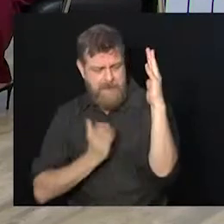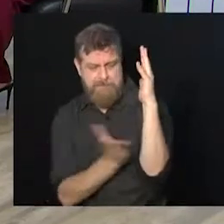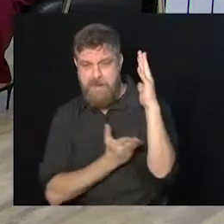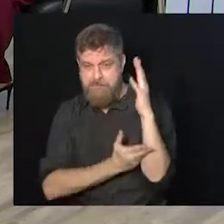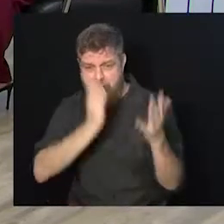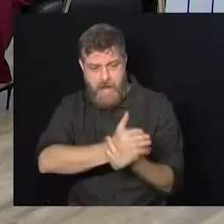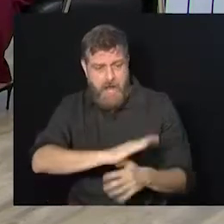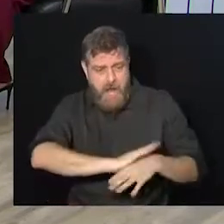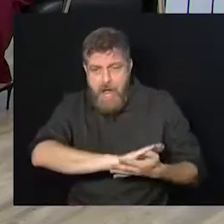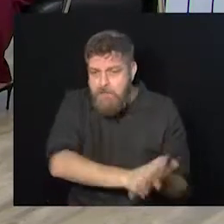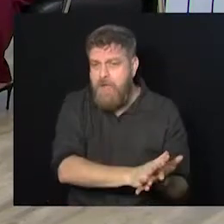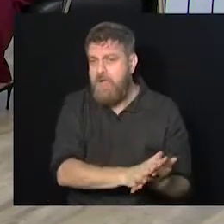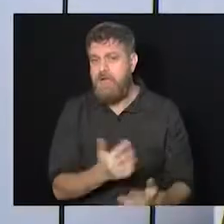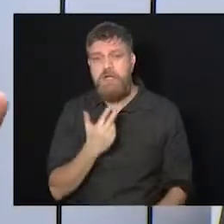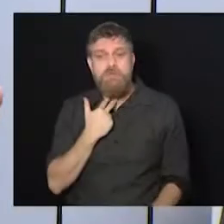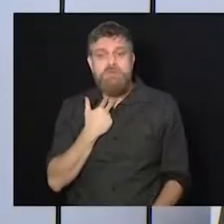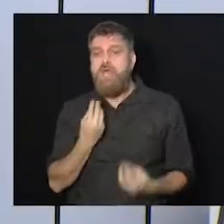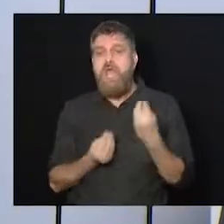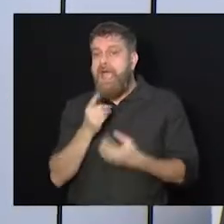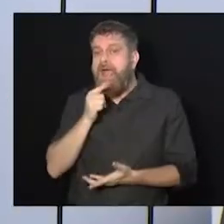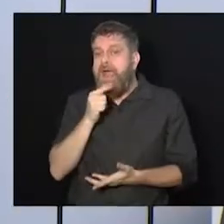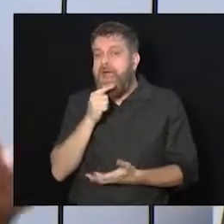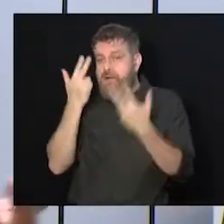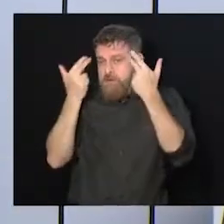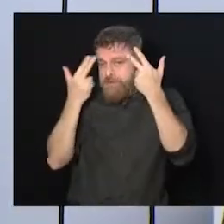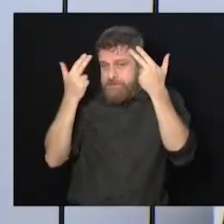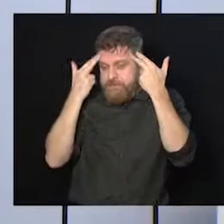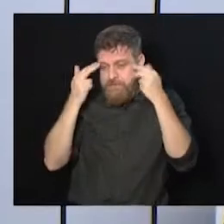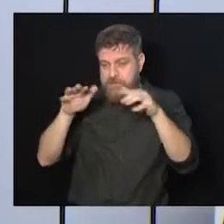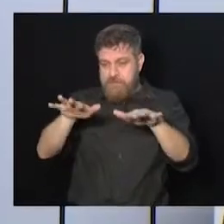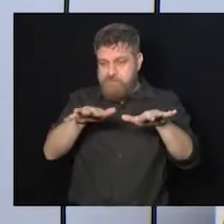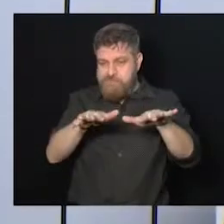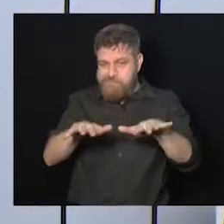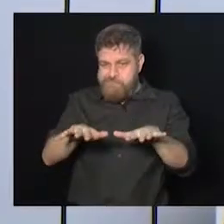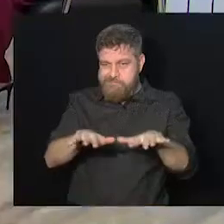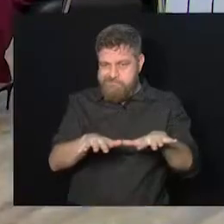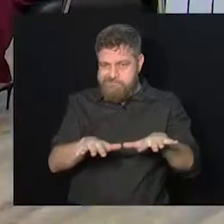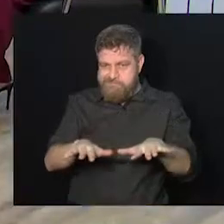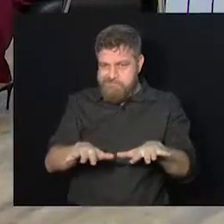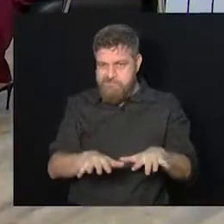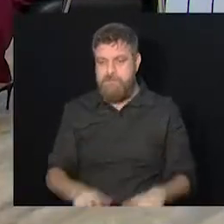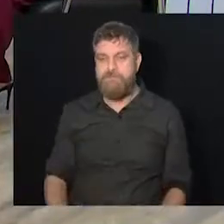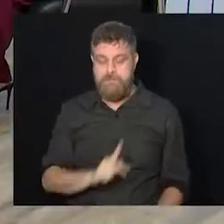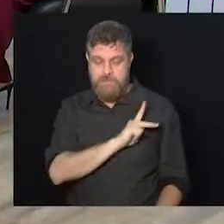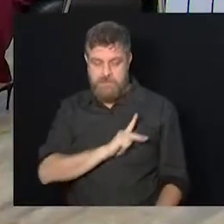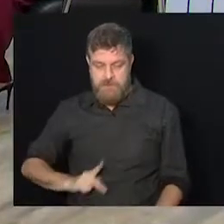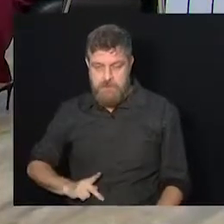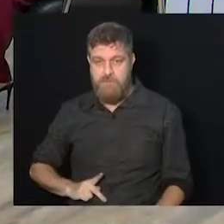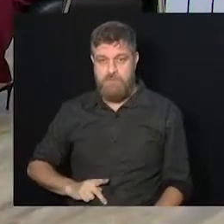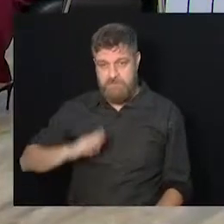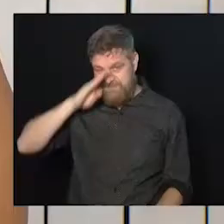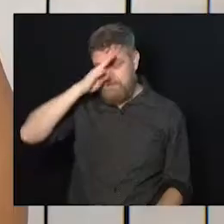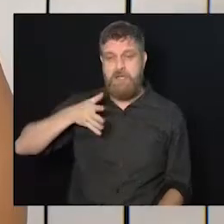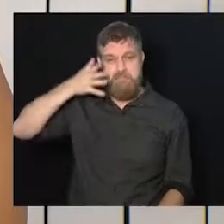ter mais essa fonte de produção natural de água. Sim, mas quando o governo teve depois aquele discurso, inclusive eu fiz o abre